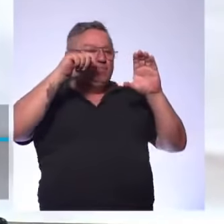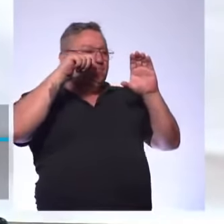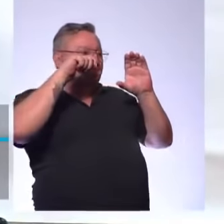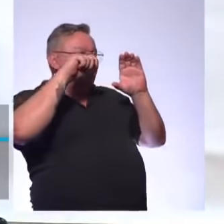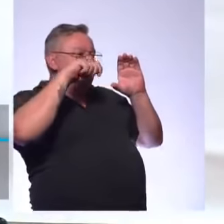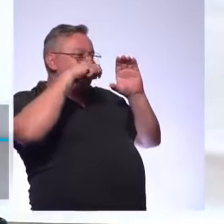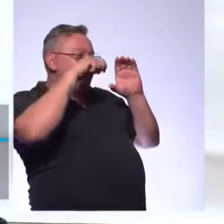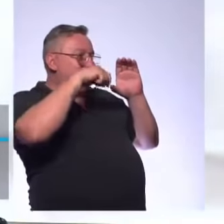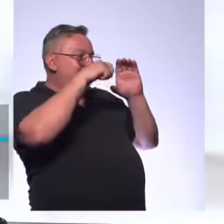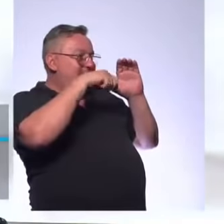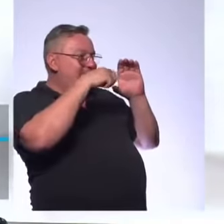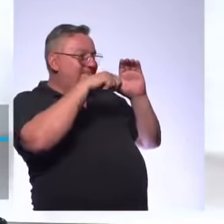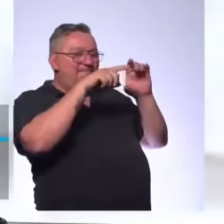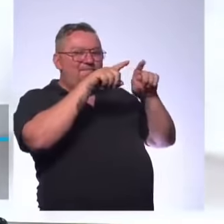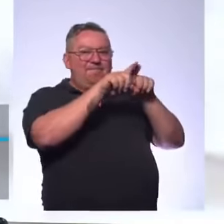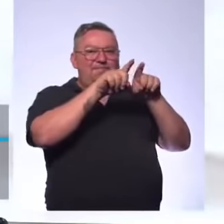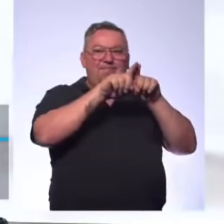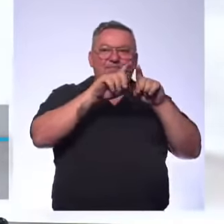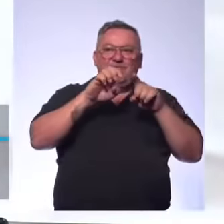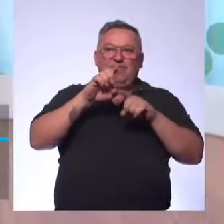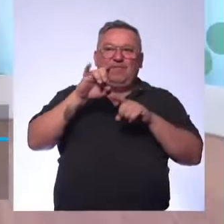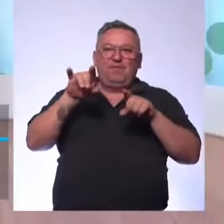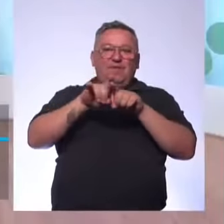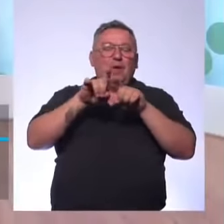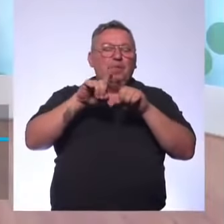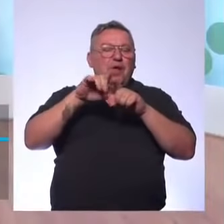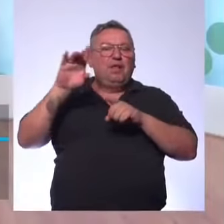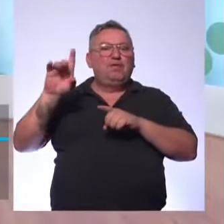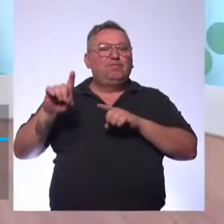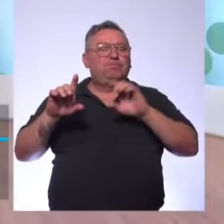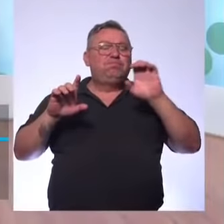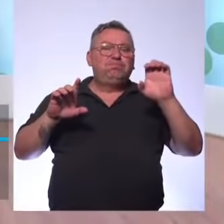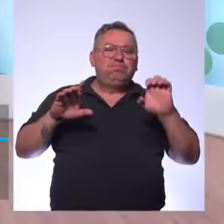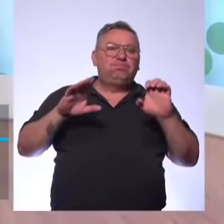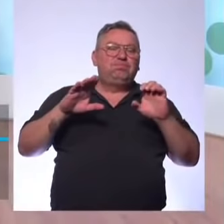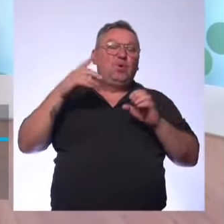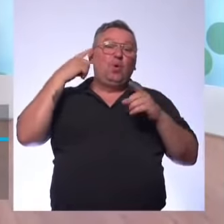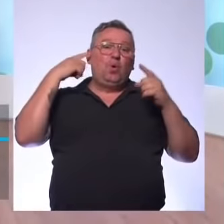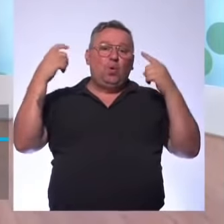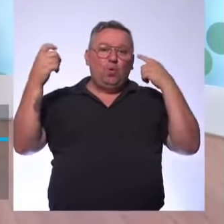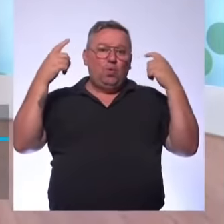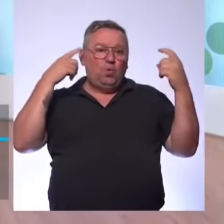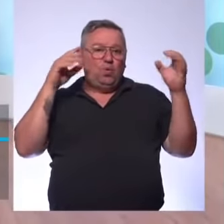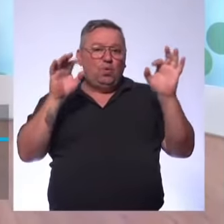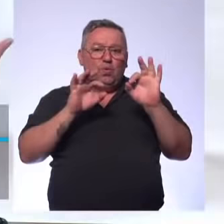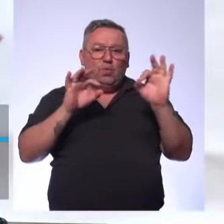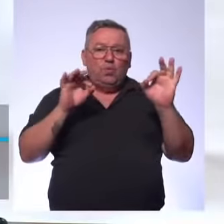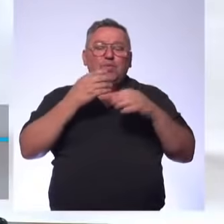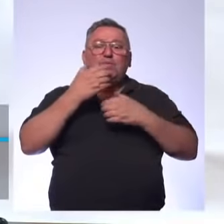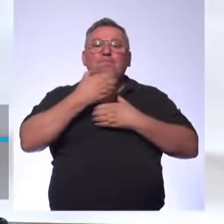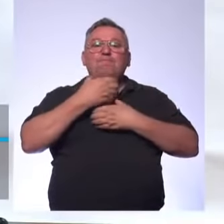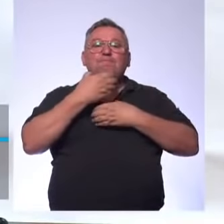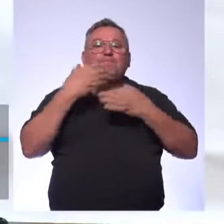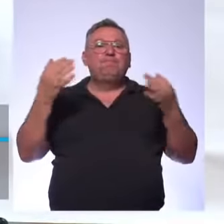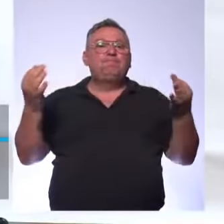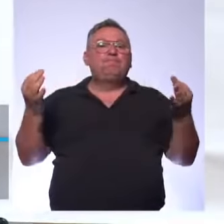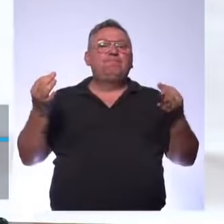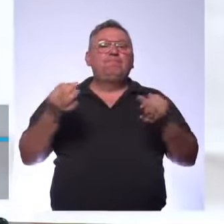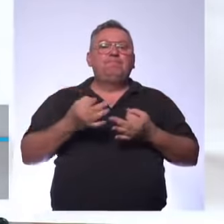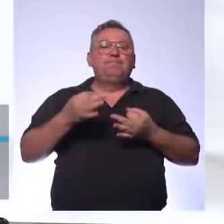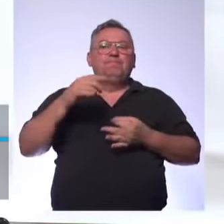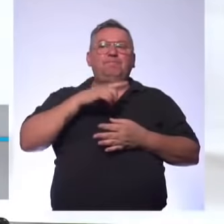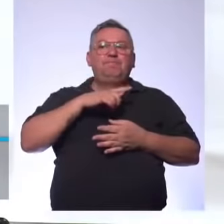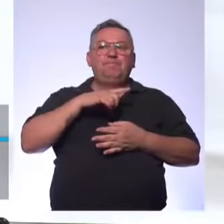esquerda. A câmera que filma o Ed fica à direita, né? O som, para a nossa voz sair limpa, né?